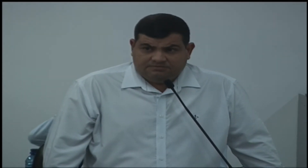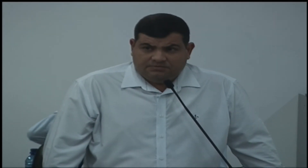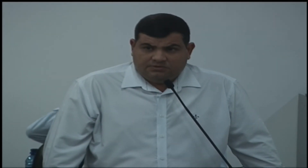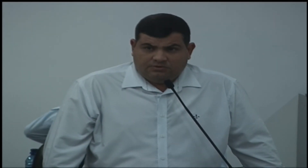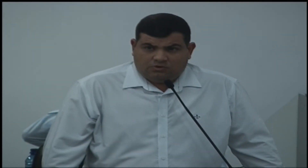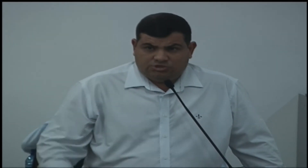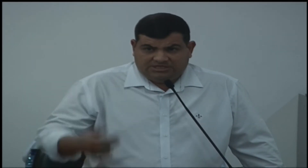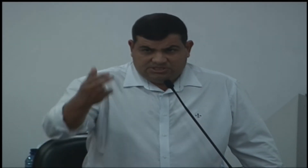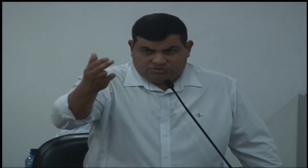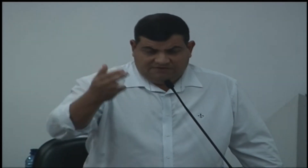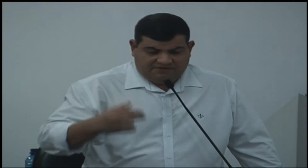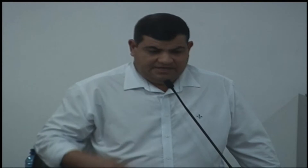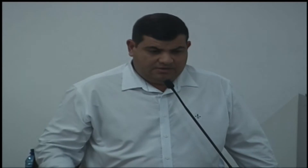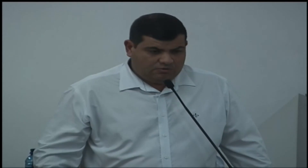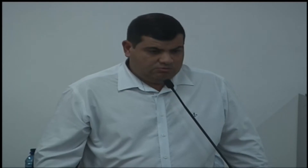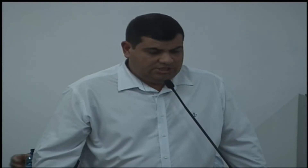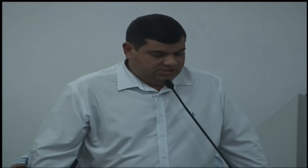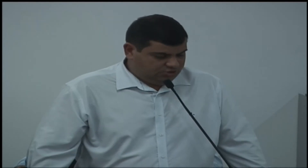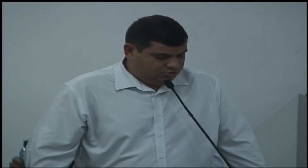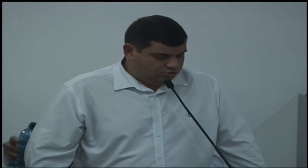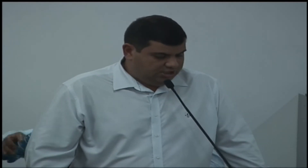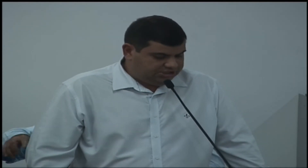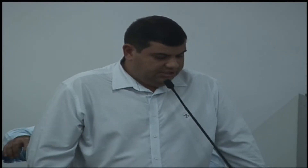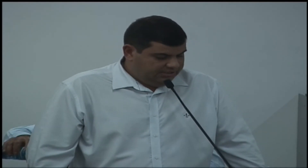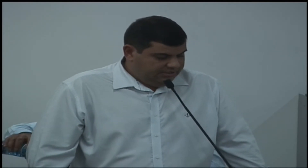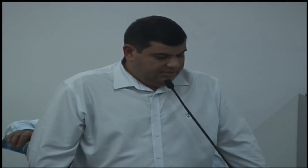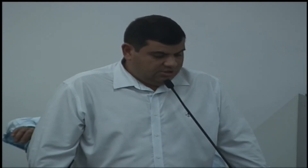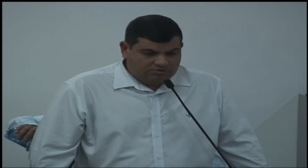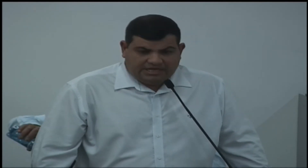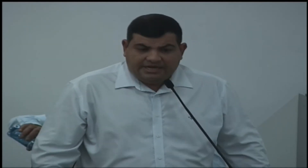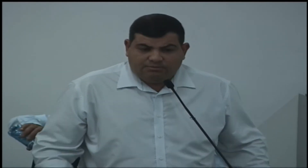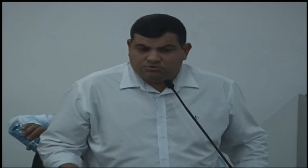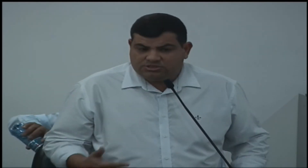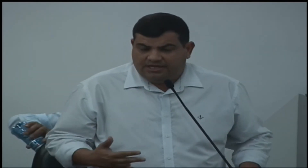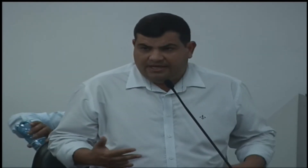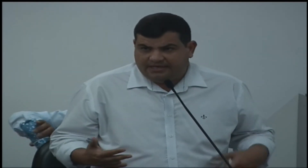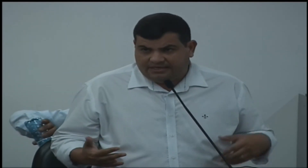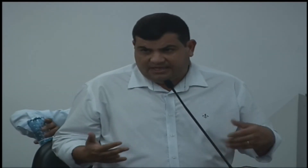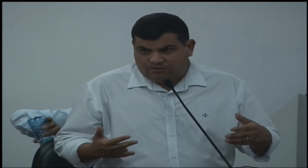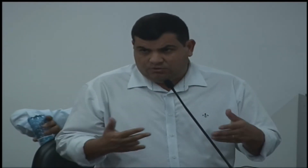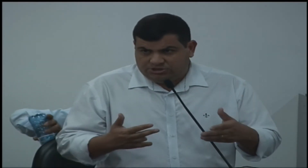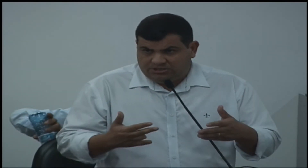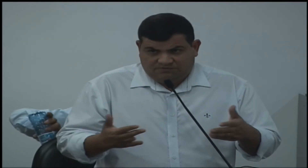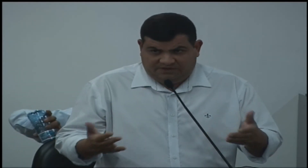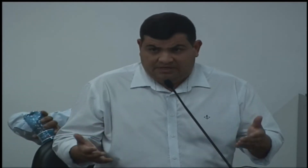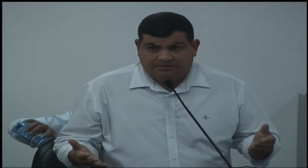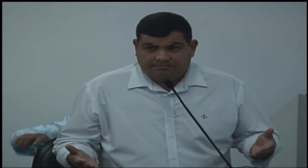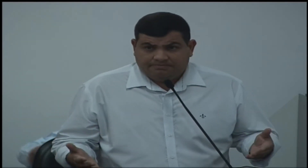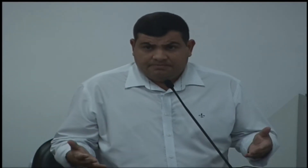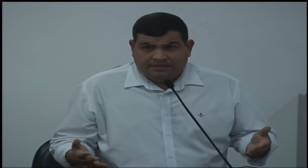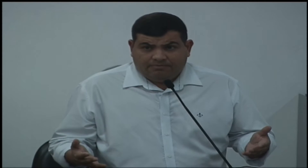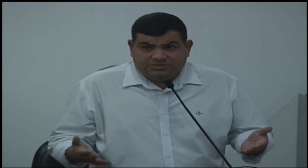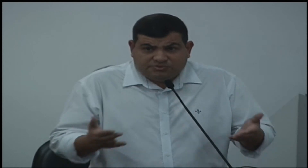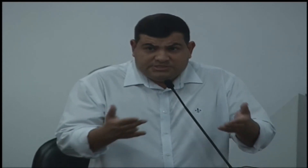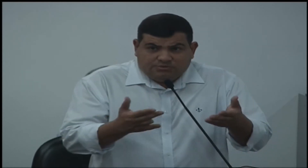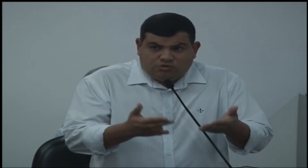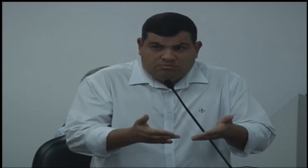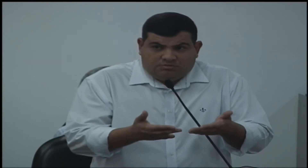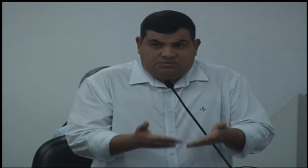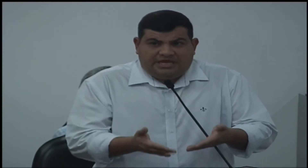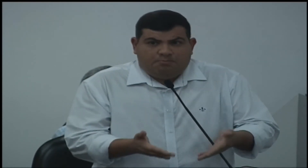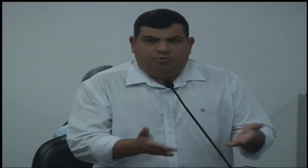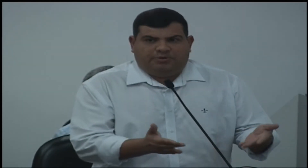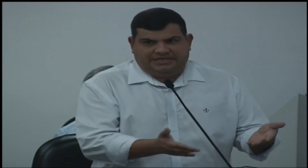interessante. Como já disse o Rafael, como já disse o Jorge, nós não queremos que a tecnologia não venha, mas nós precisamos